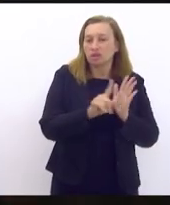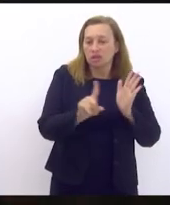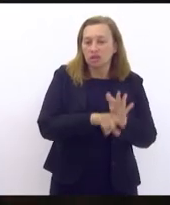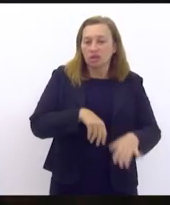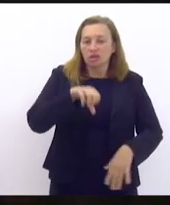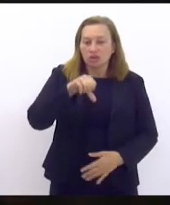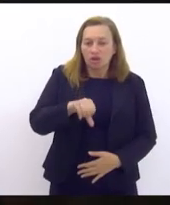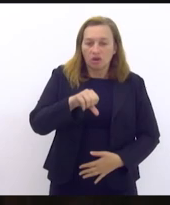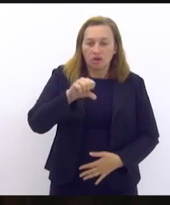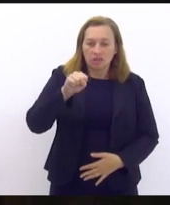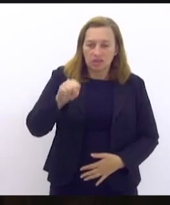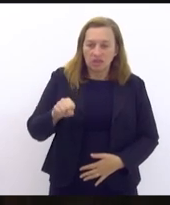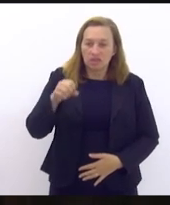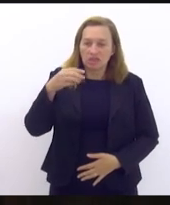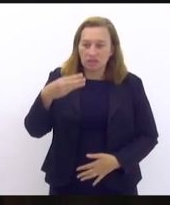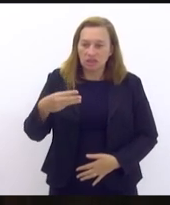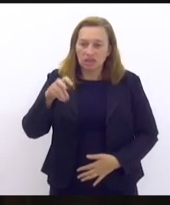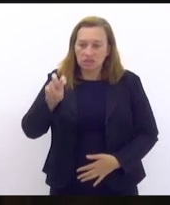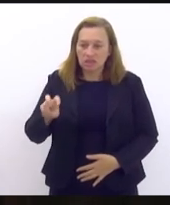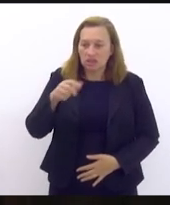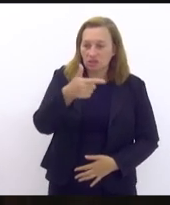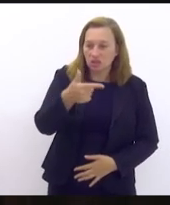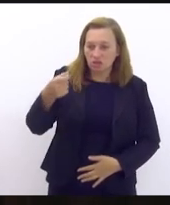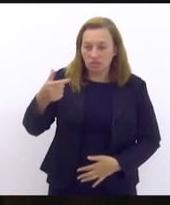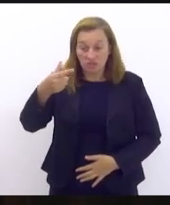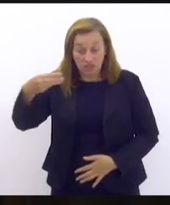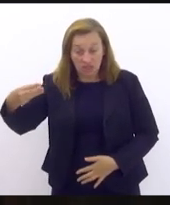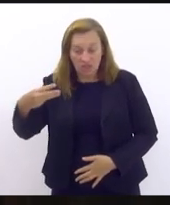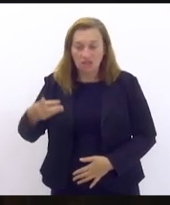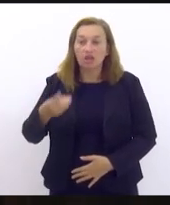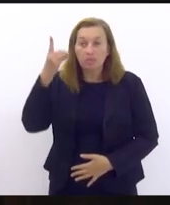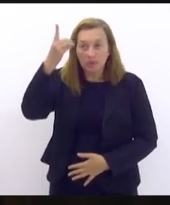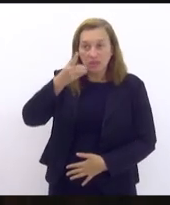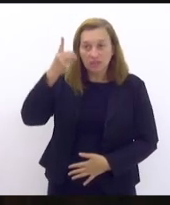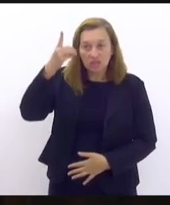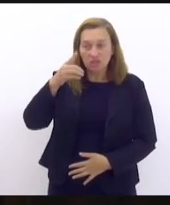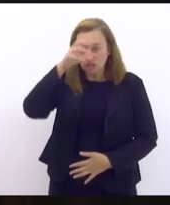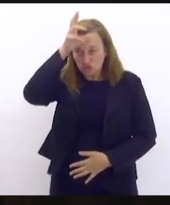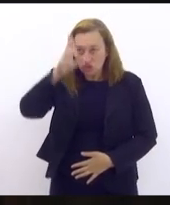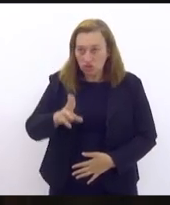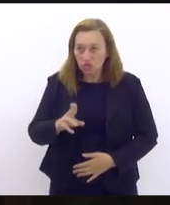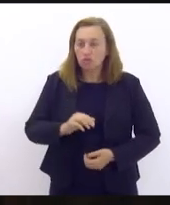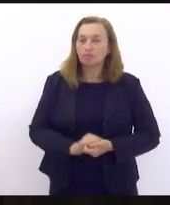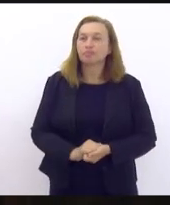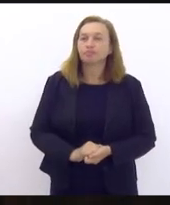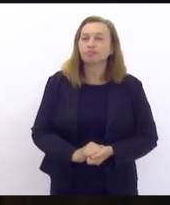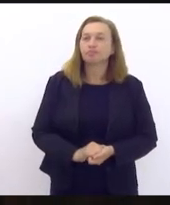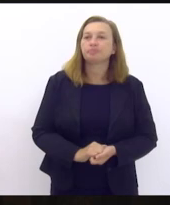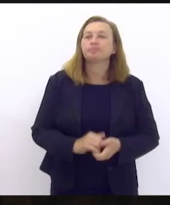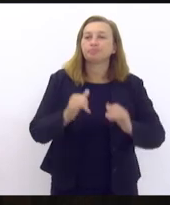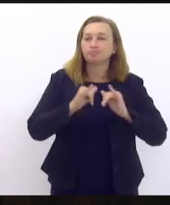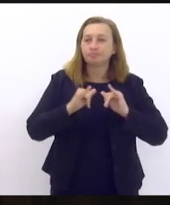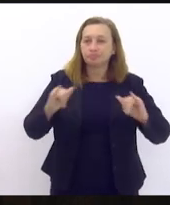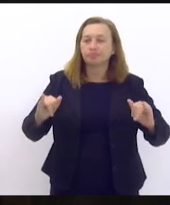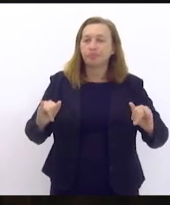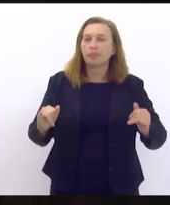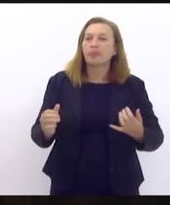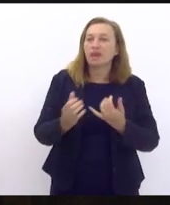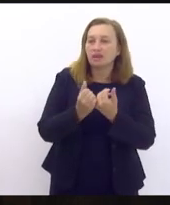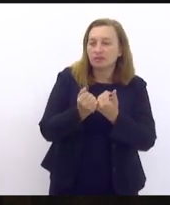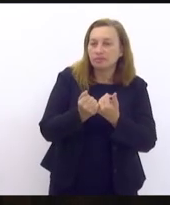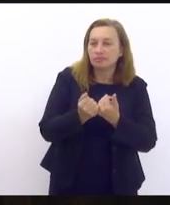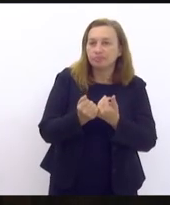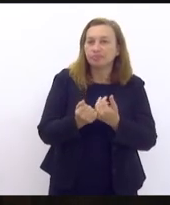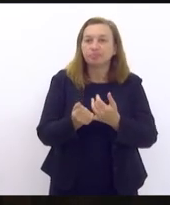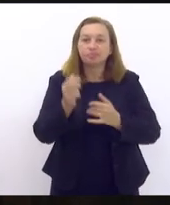número 935 de 2023, de autoria da deputada Tia Ju, que declara patrimônio